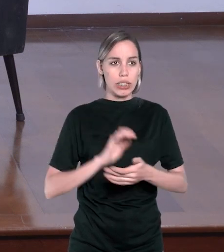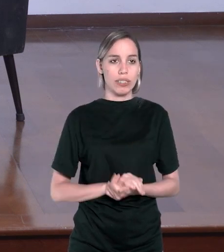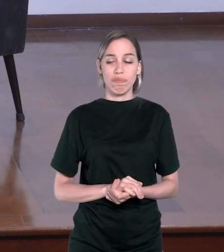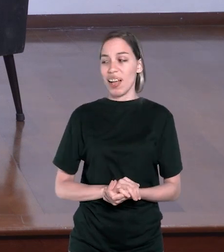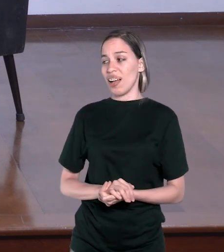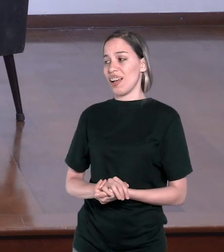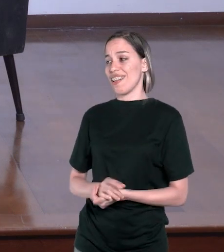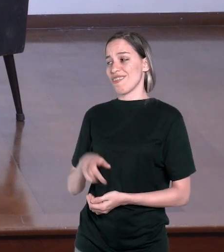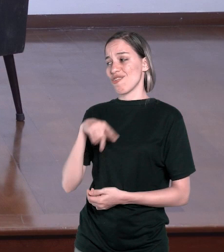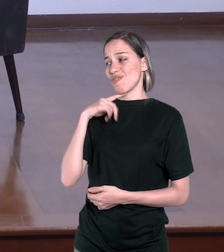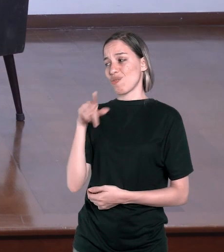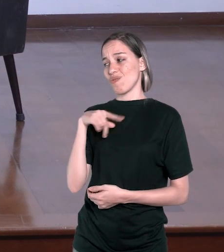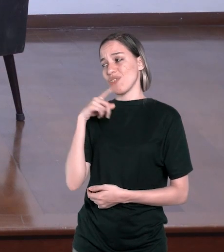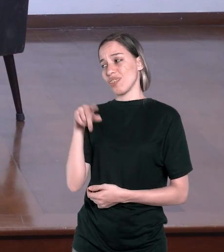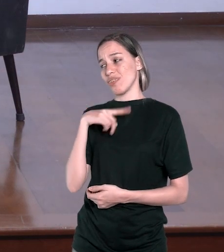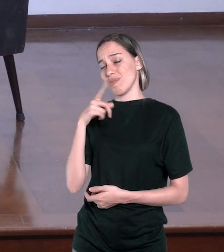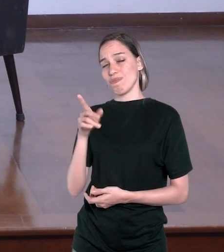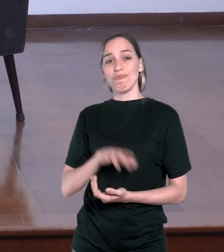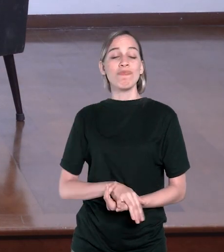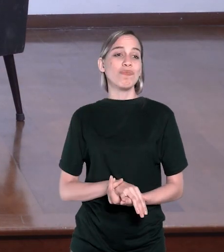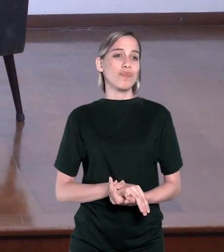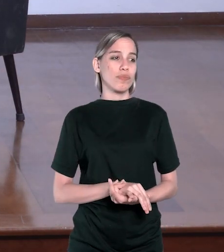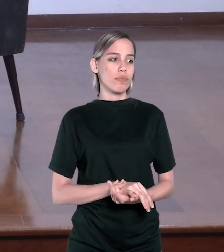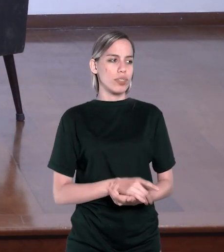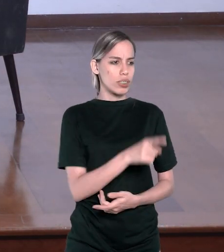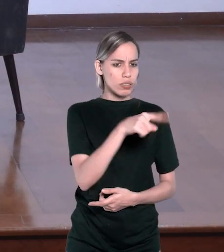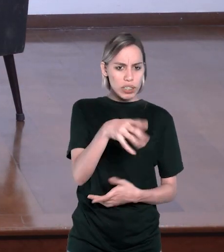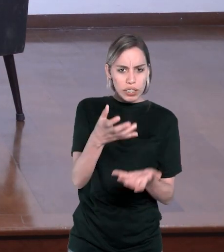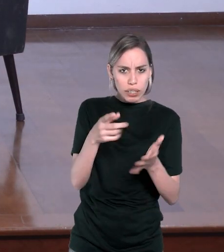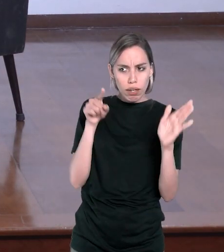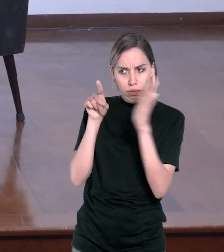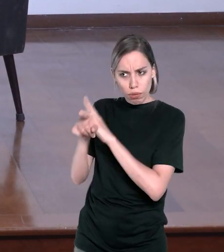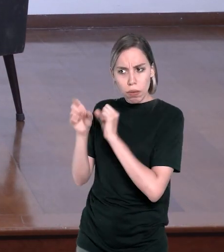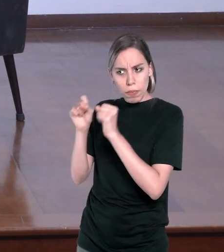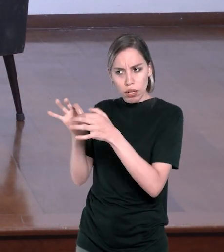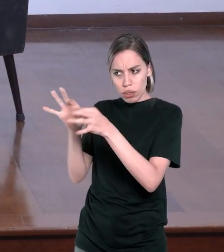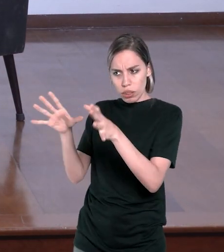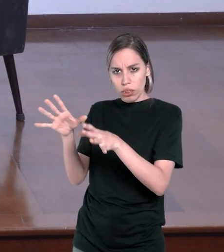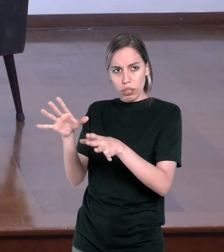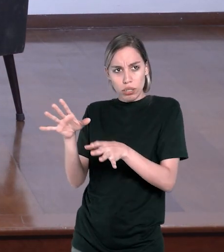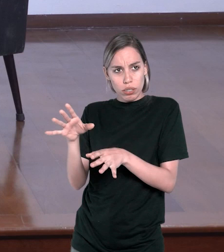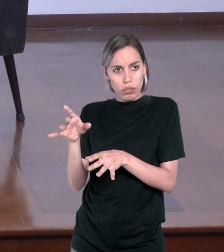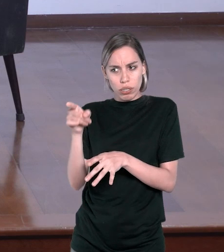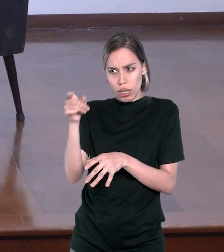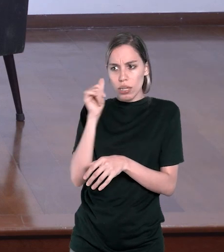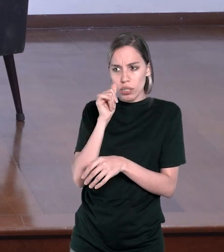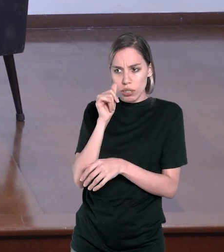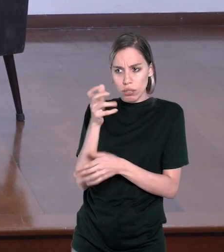Duvido. Gente, quem quiser fazer pergunta, pode ficar à vontade aí, viu? A Letícia está do ladinho ali com o